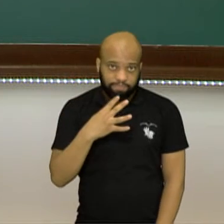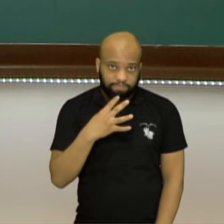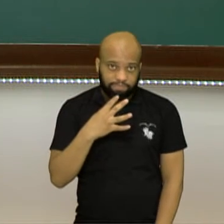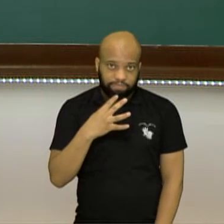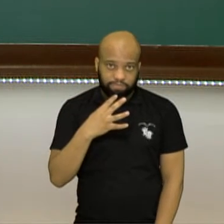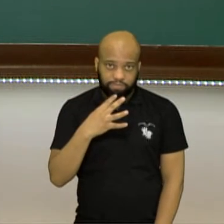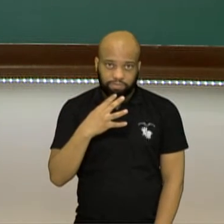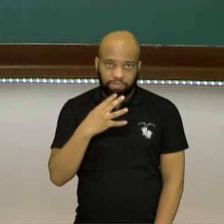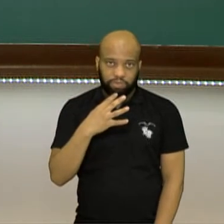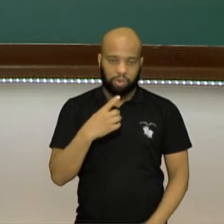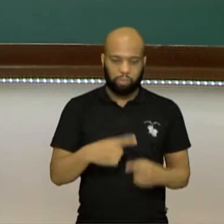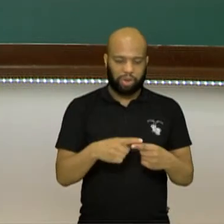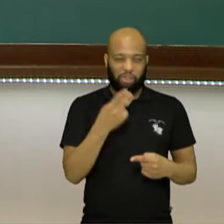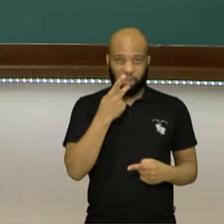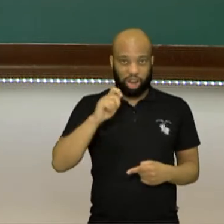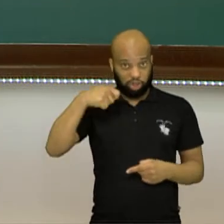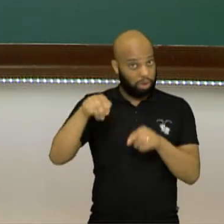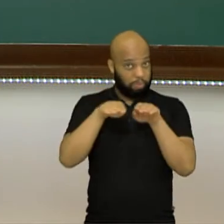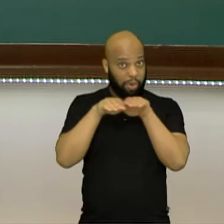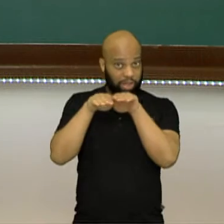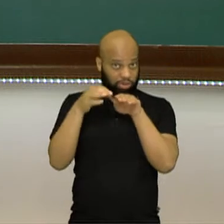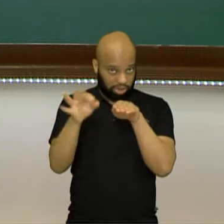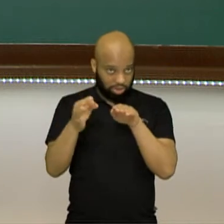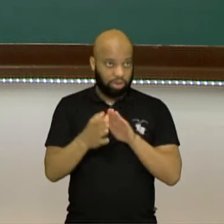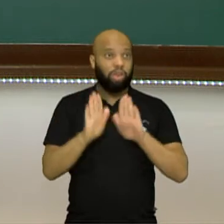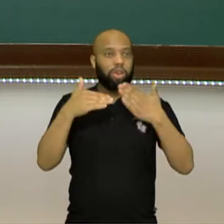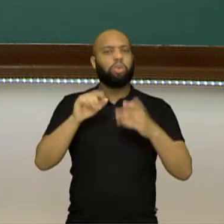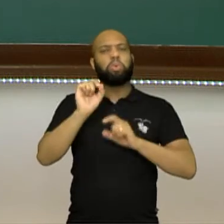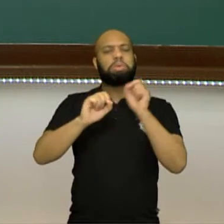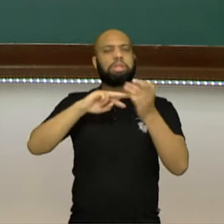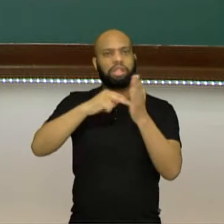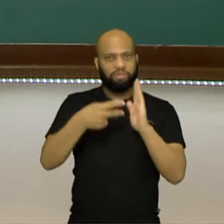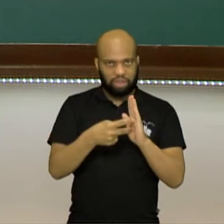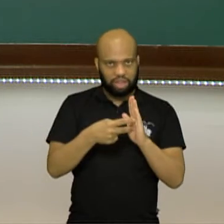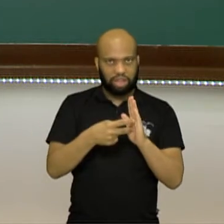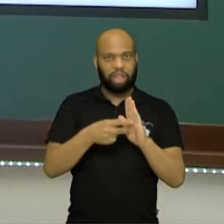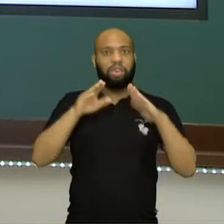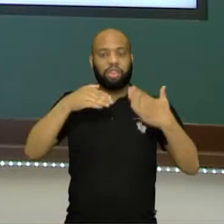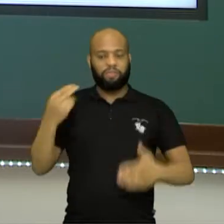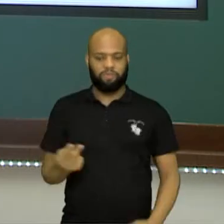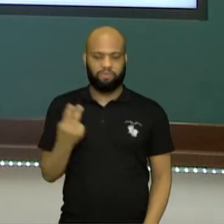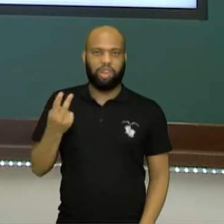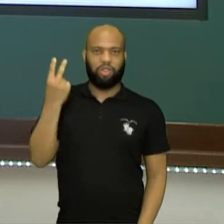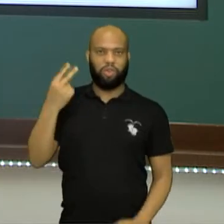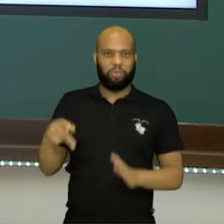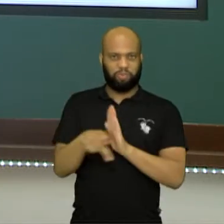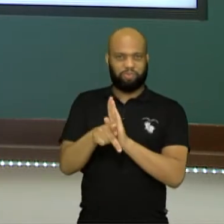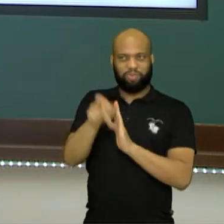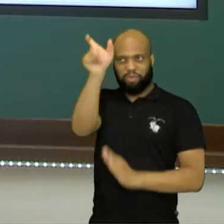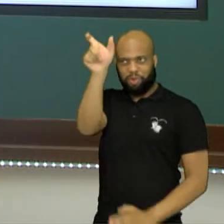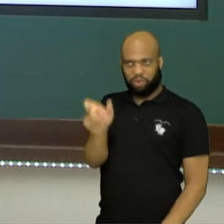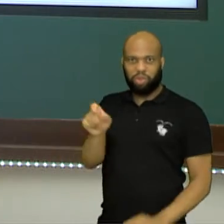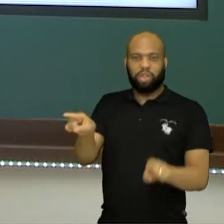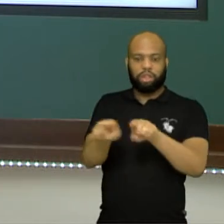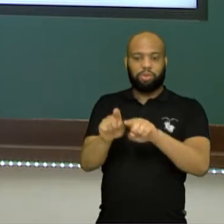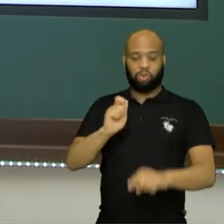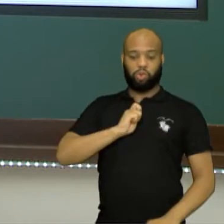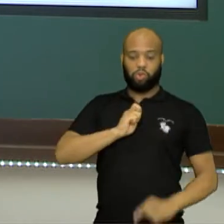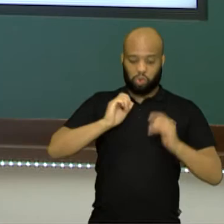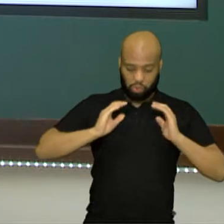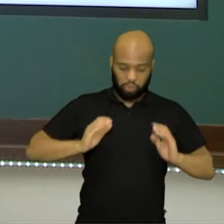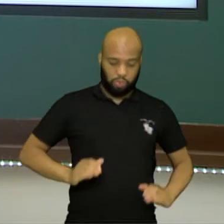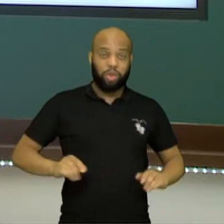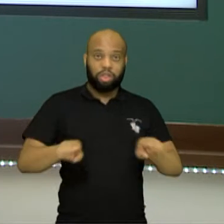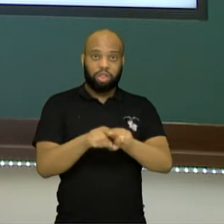em padronizar, equidade. Equidade é a virtude da pessoa, ou a atitude, ou o comportamento,